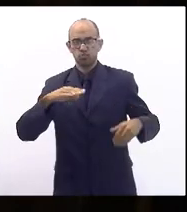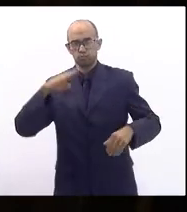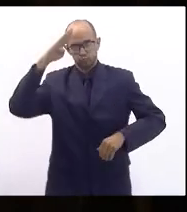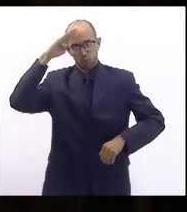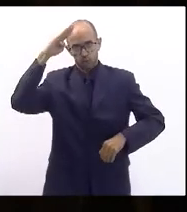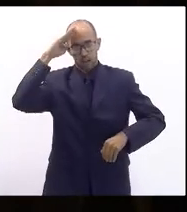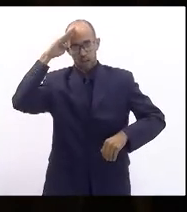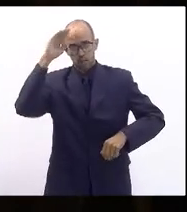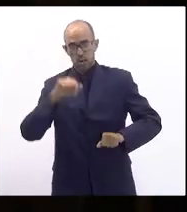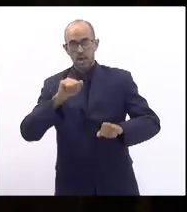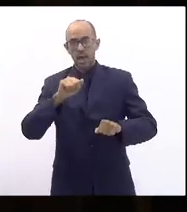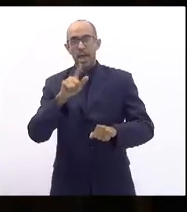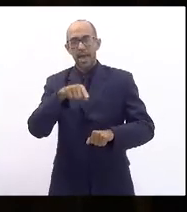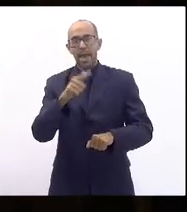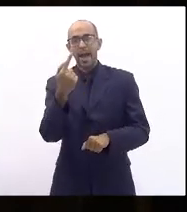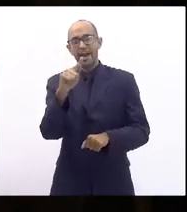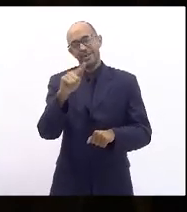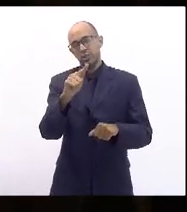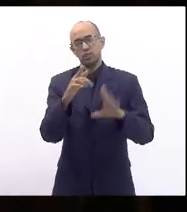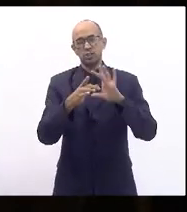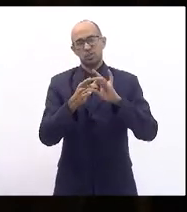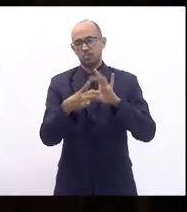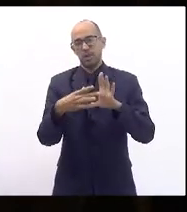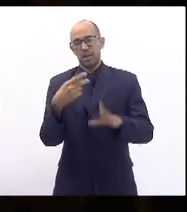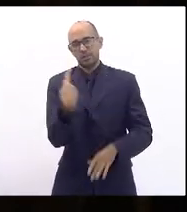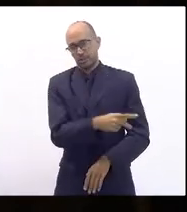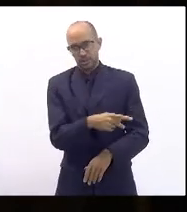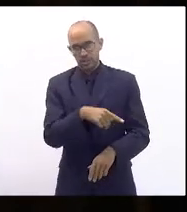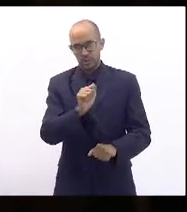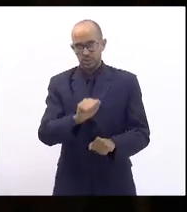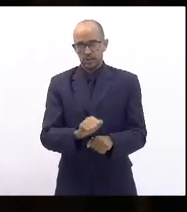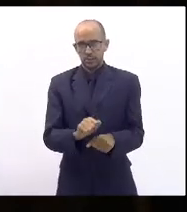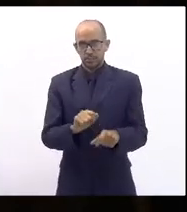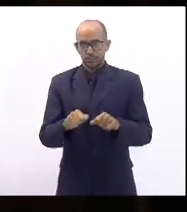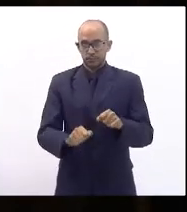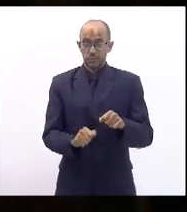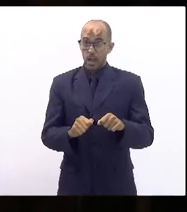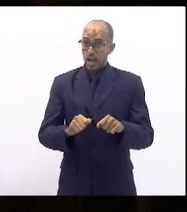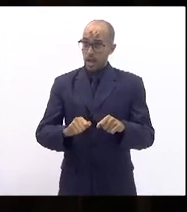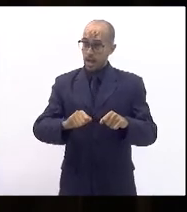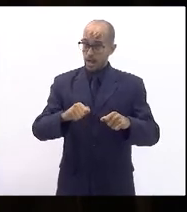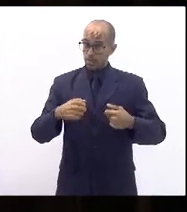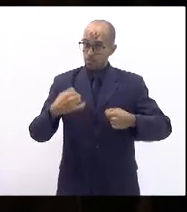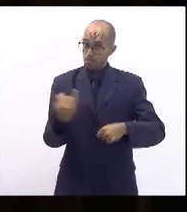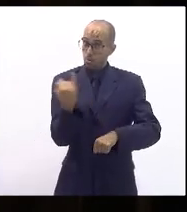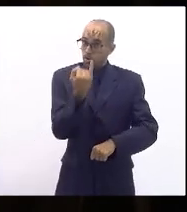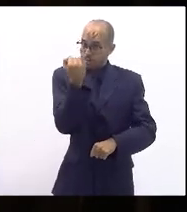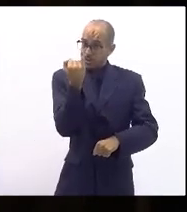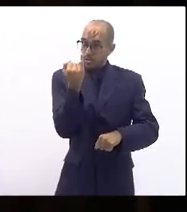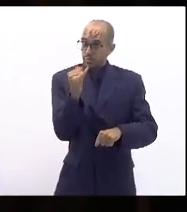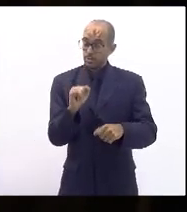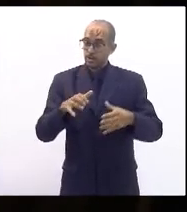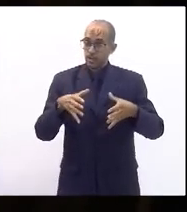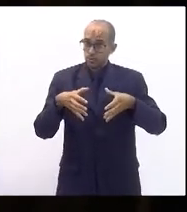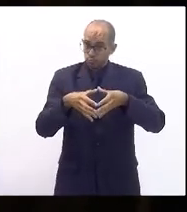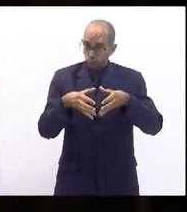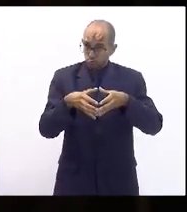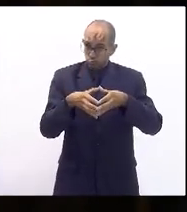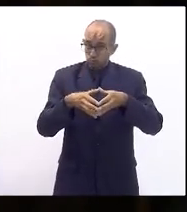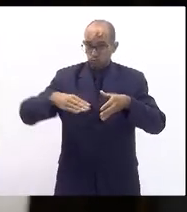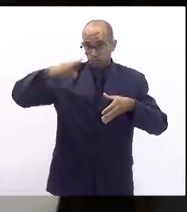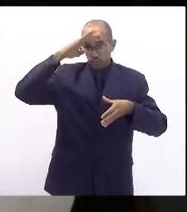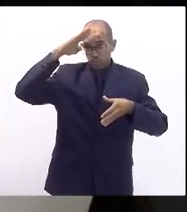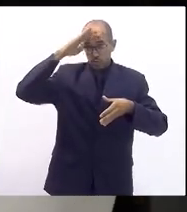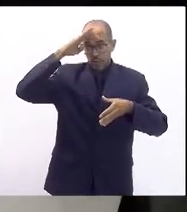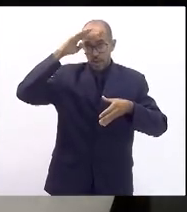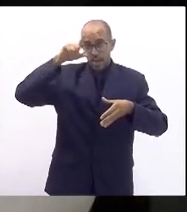de seu bem maior sua liberdade a estrutura de uma Força Armada É nos momentos decisivos a garantia da